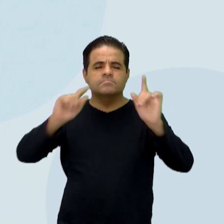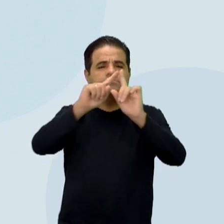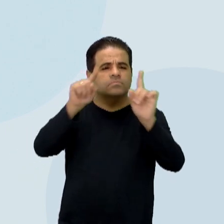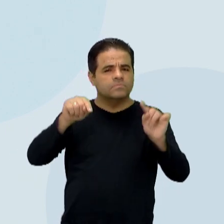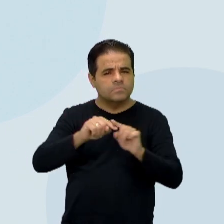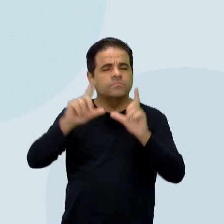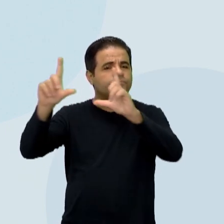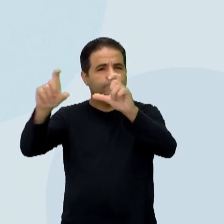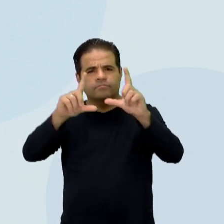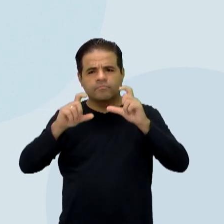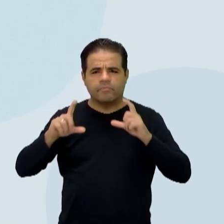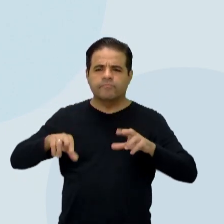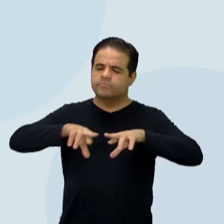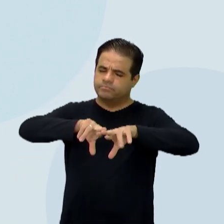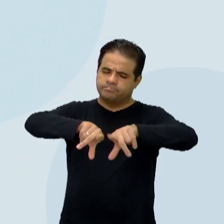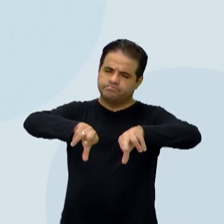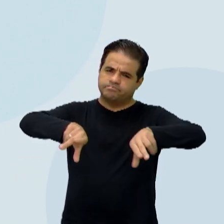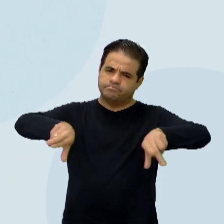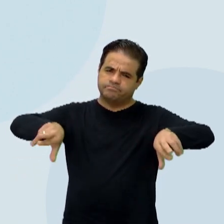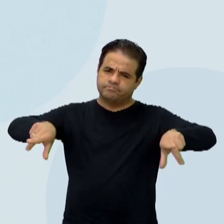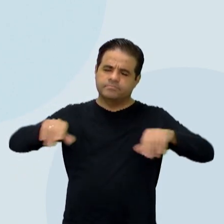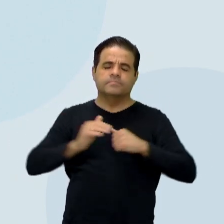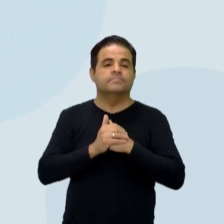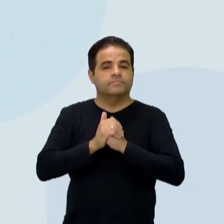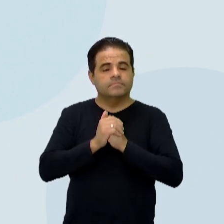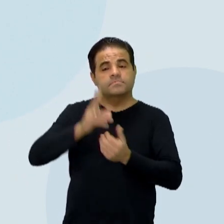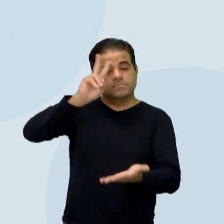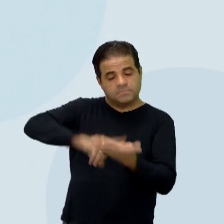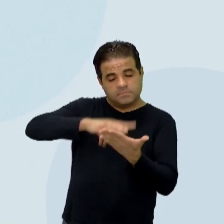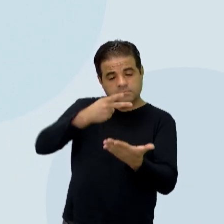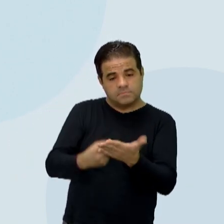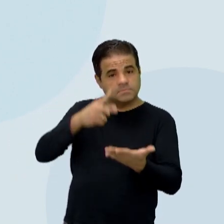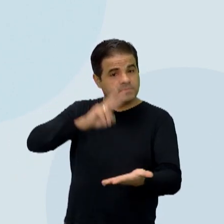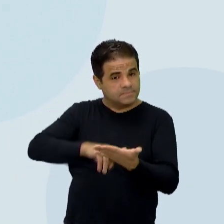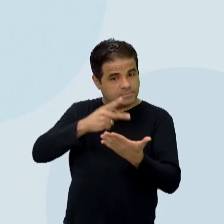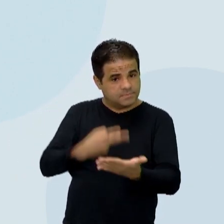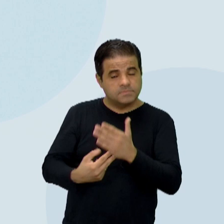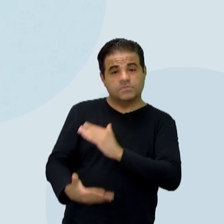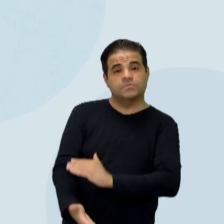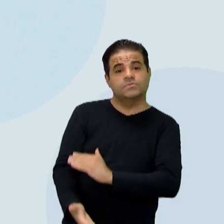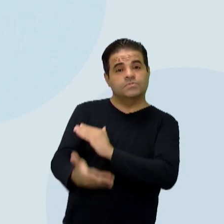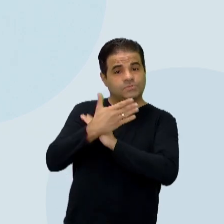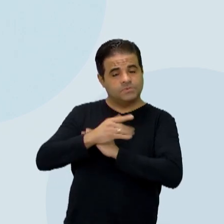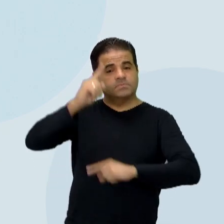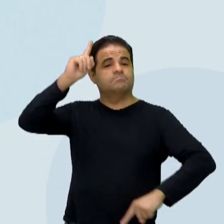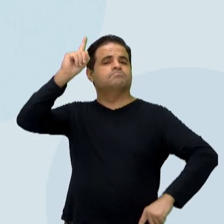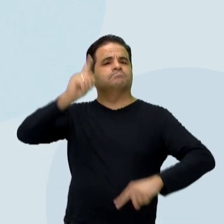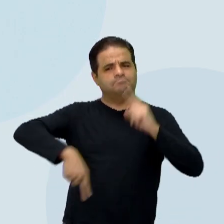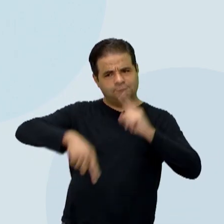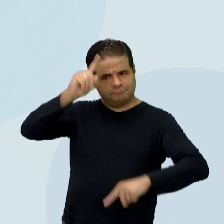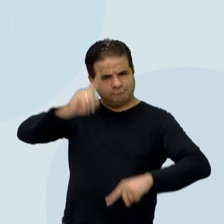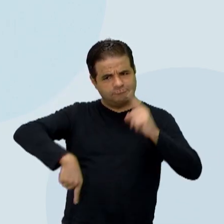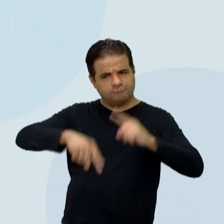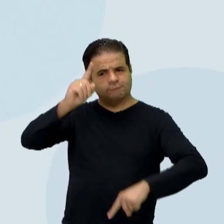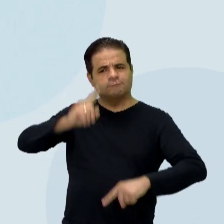quadrinhos, foto, etc. Então, interpretar texto com auxílio de material gráfico seria entender o